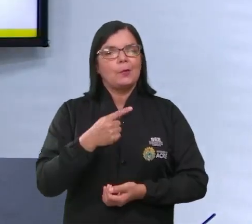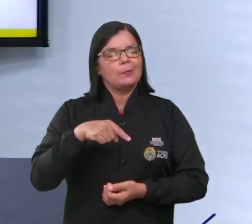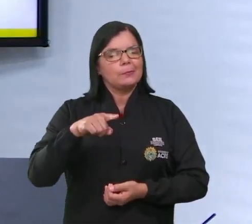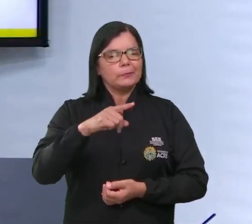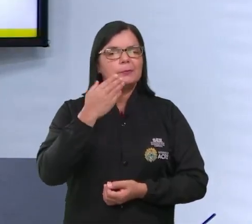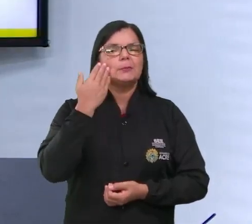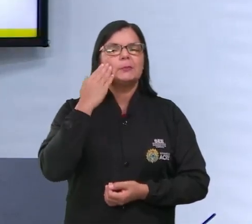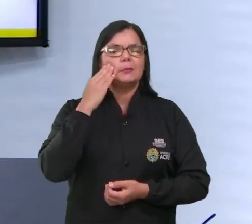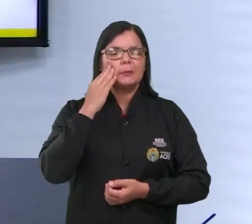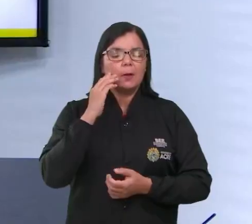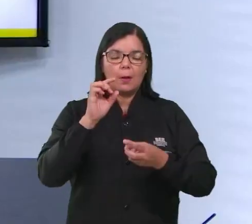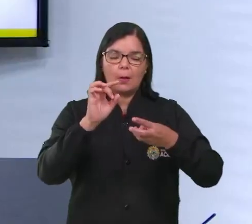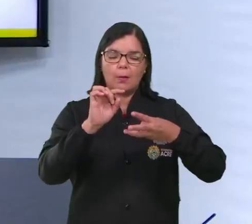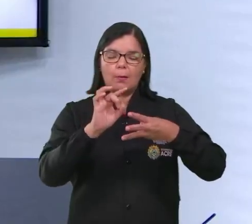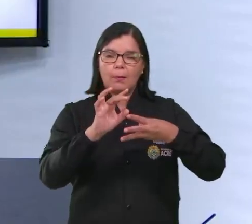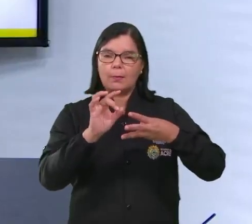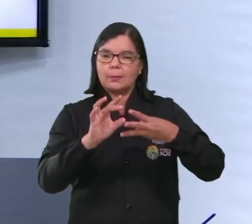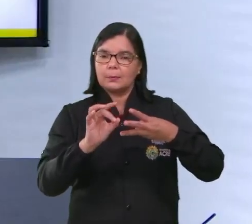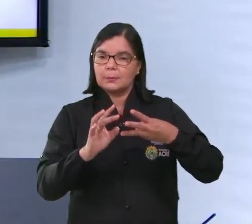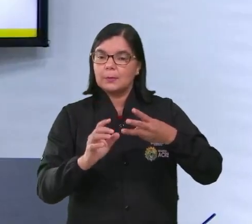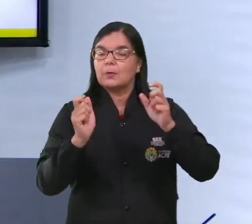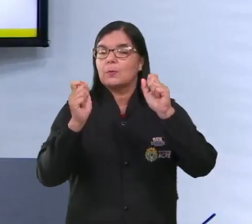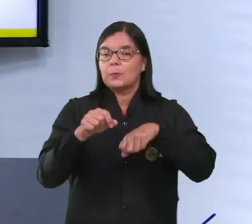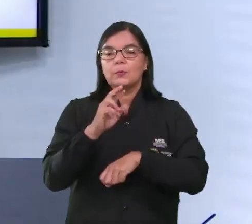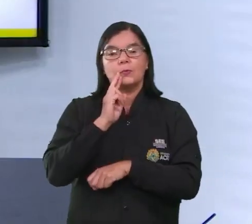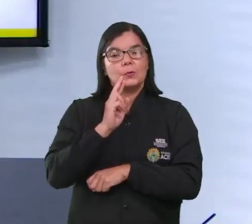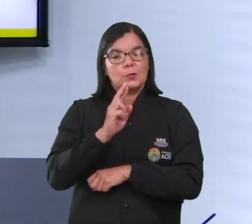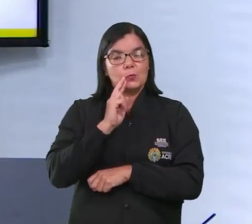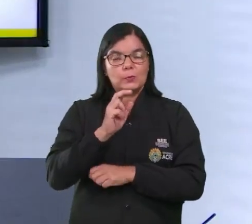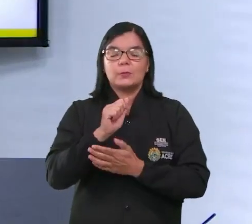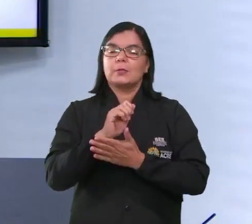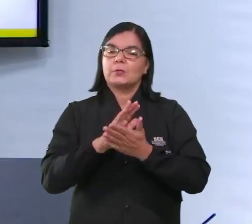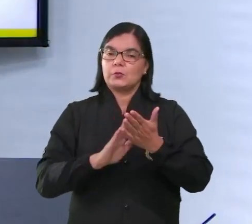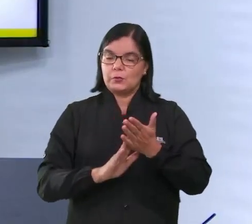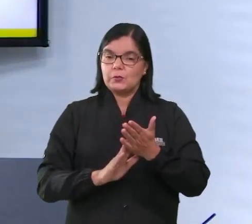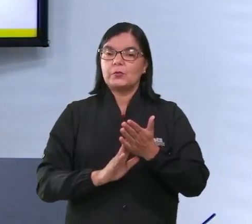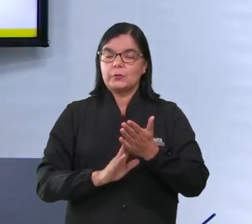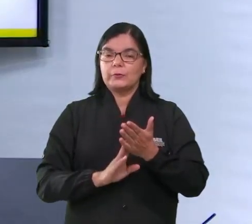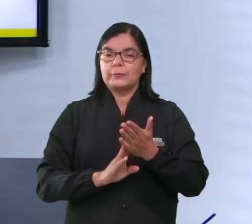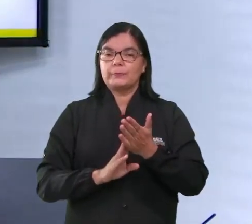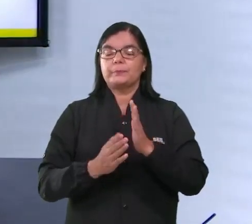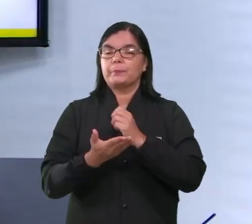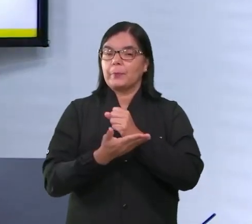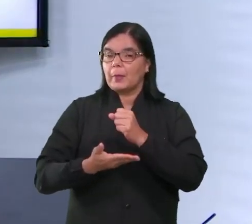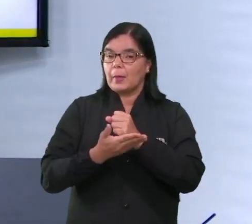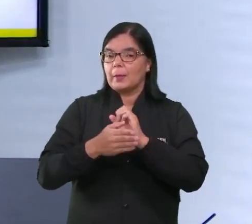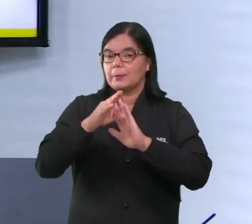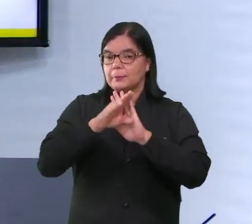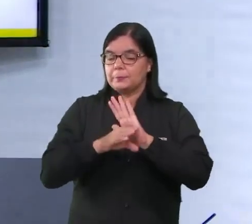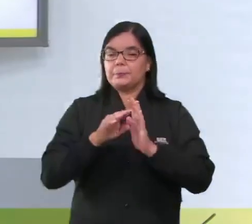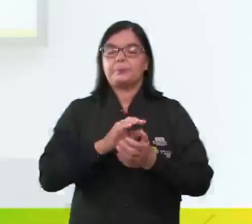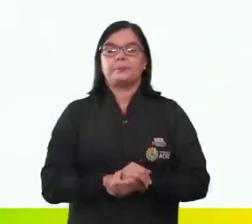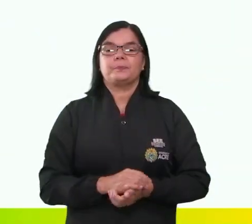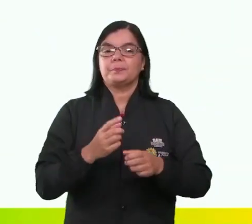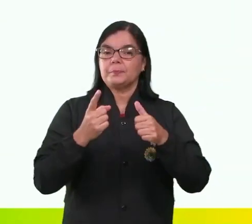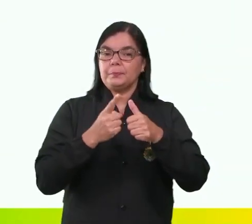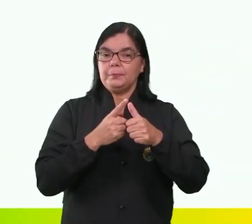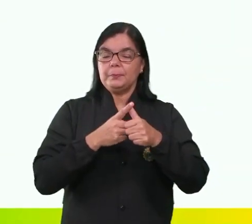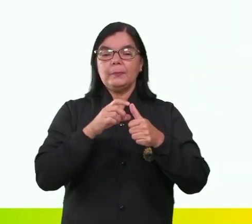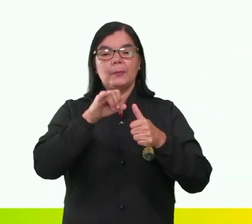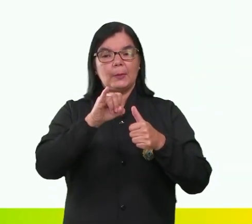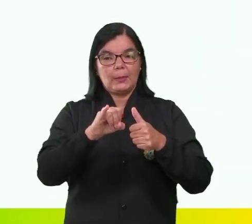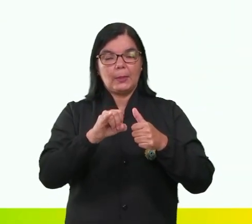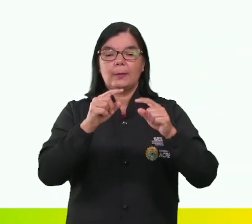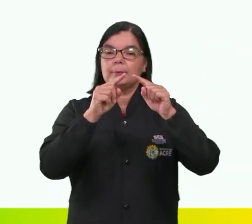você entenda cada uma delas para a gente poder resolver questões acerca desse conteúdo. Vamos lá. Primeiro, se